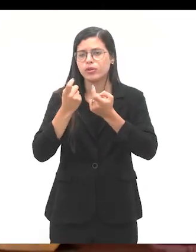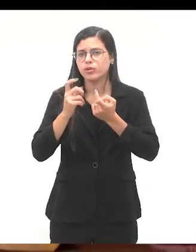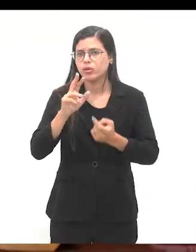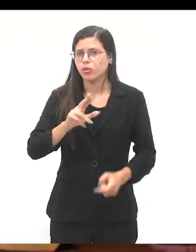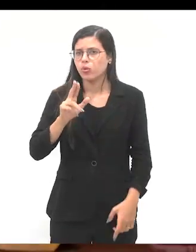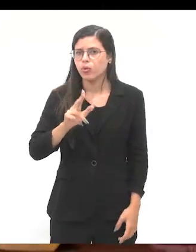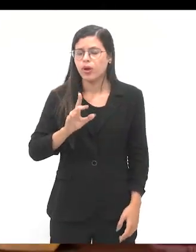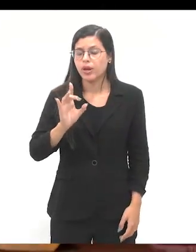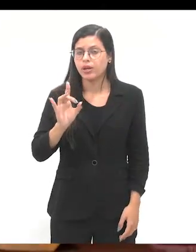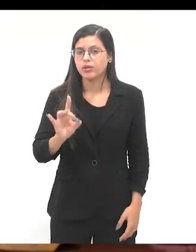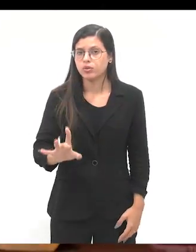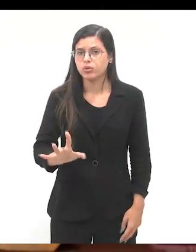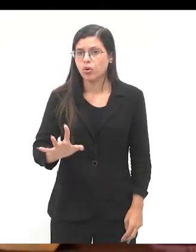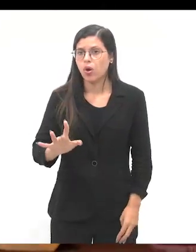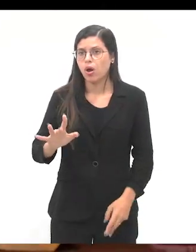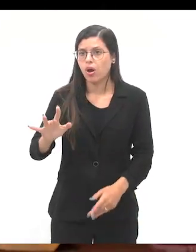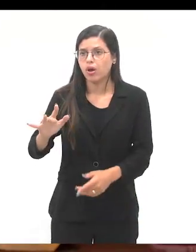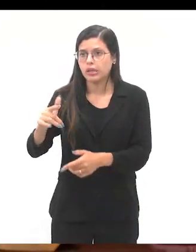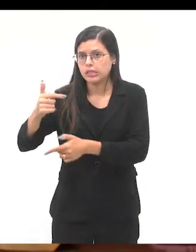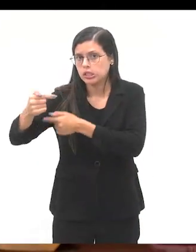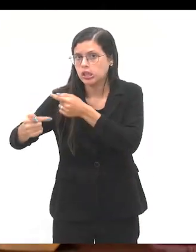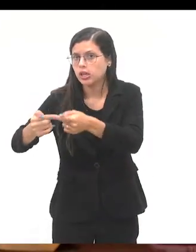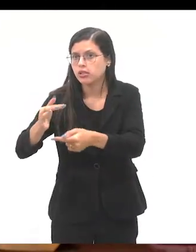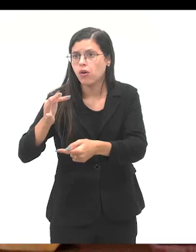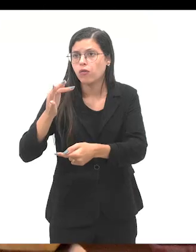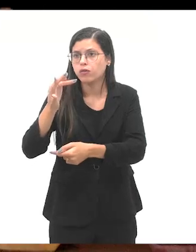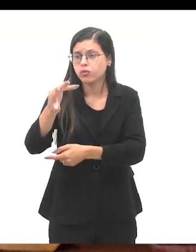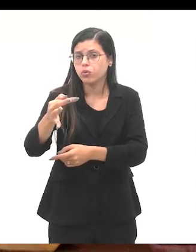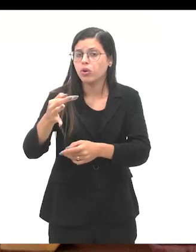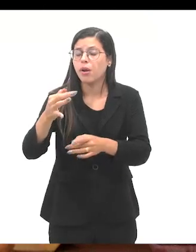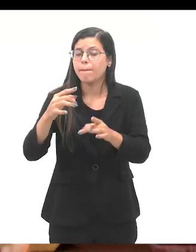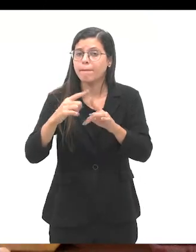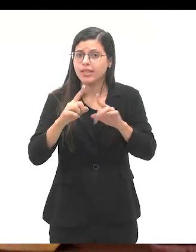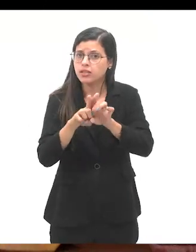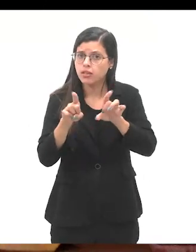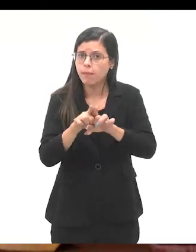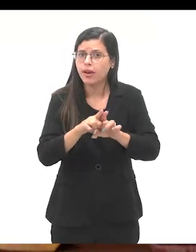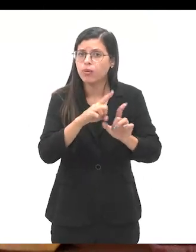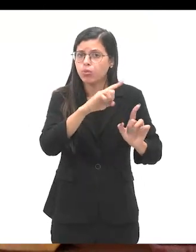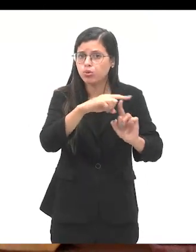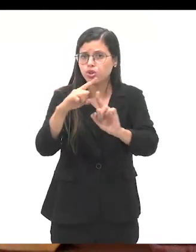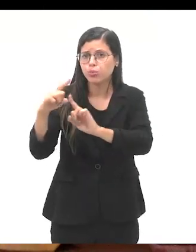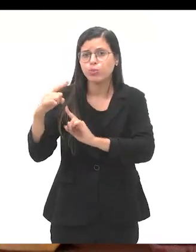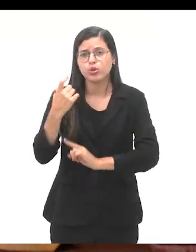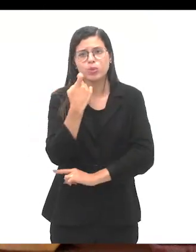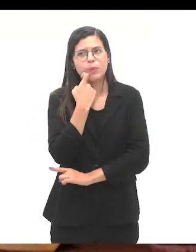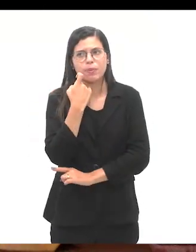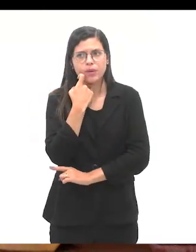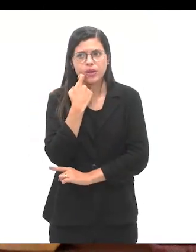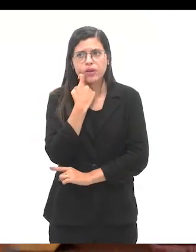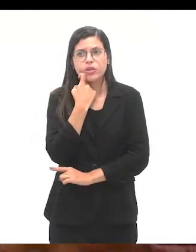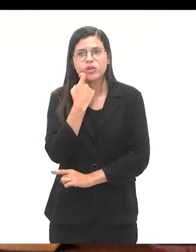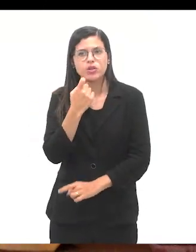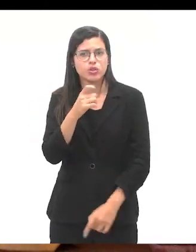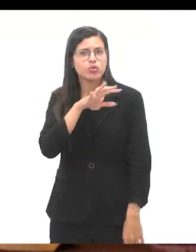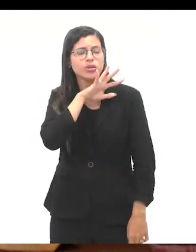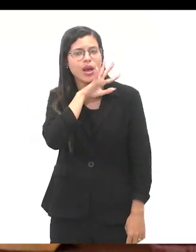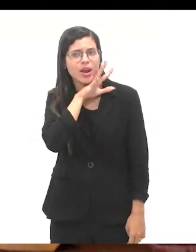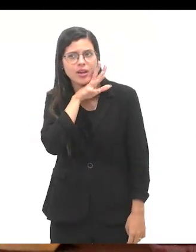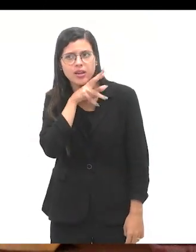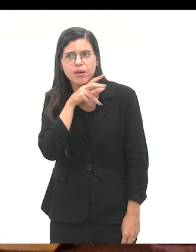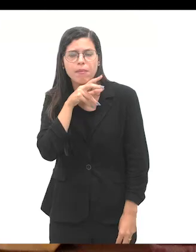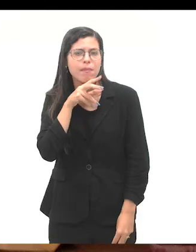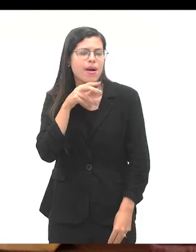né? Não só para as gerações, como também para as espécies, né? Desde os peixes aos